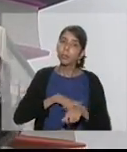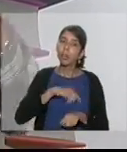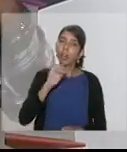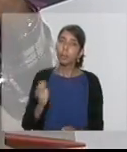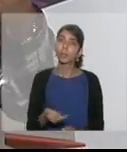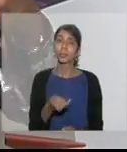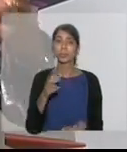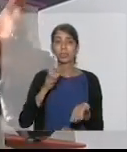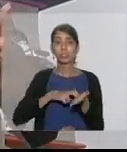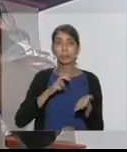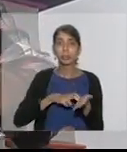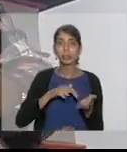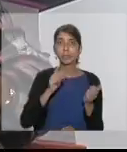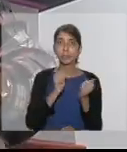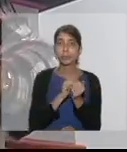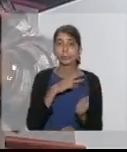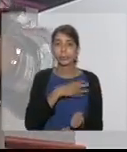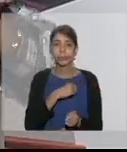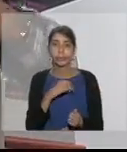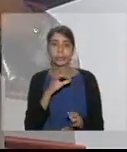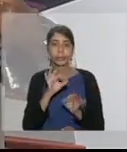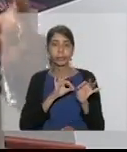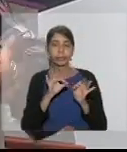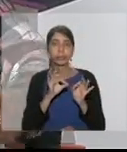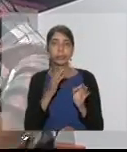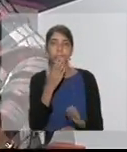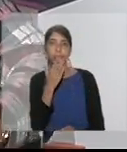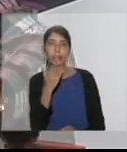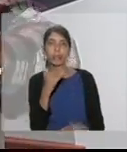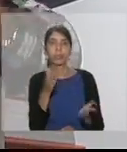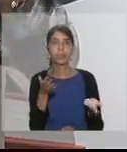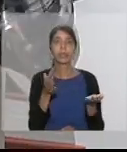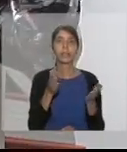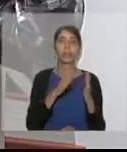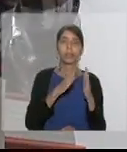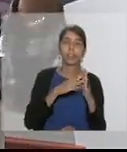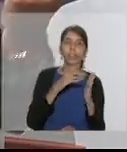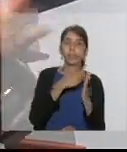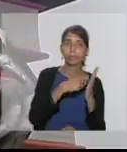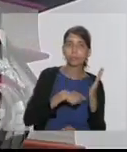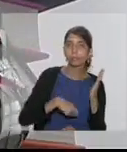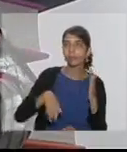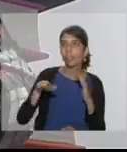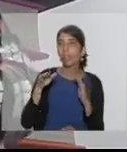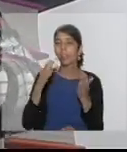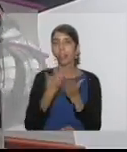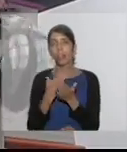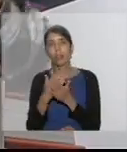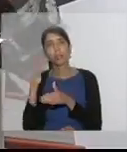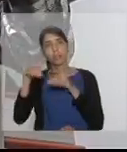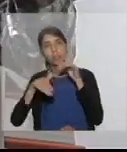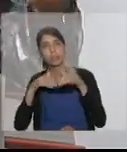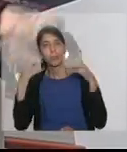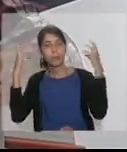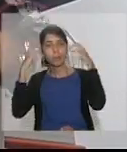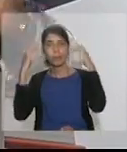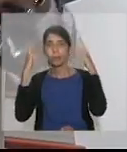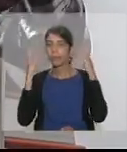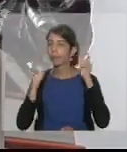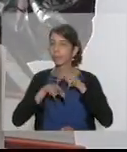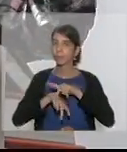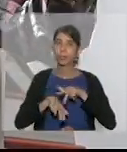Porque de manhã fazendo dever de casa com o filho, preparando atividades, milhares de atividades, leva a aula de natação, a fono, e